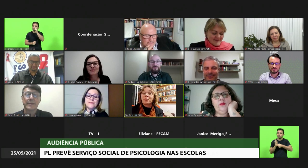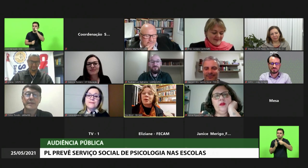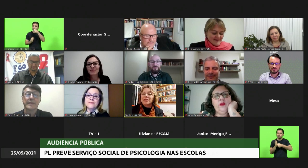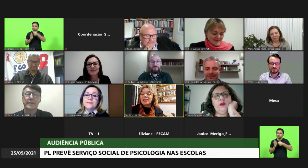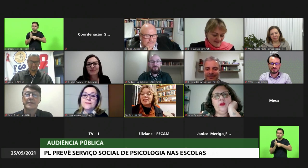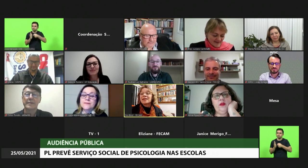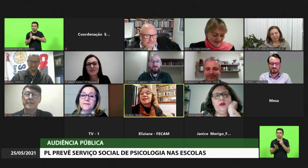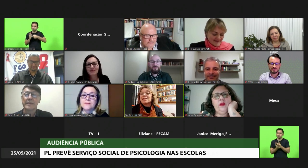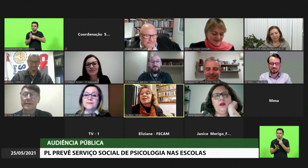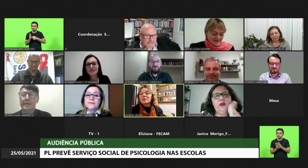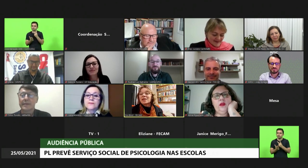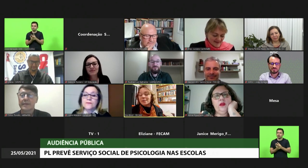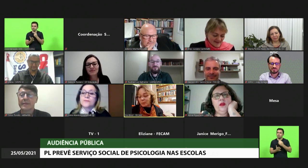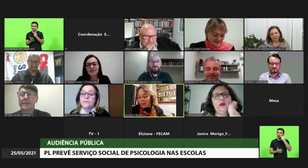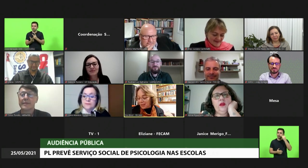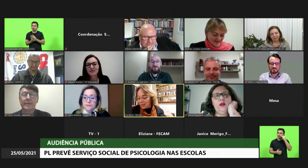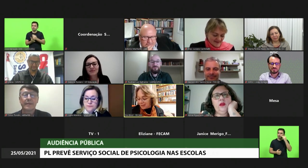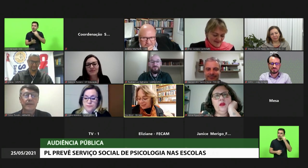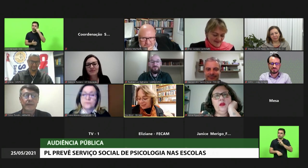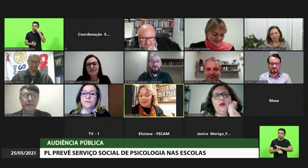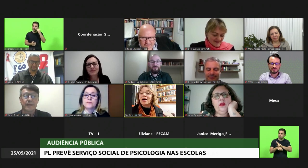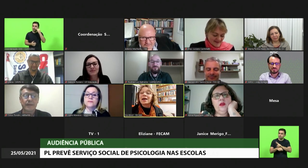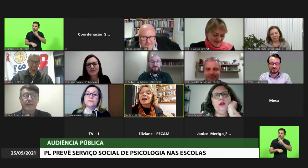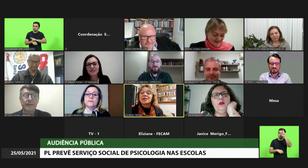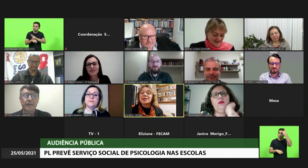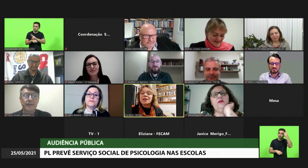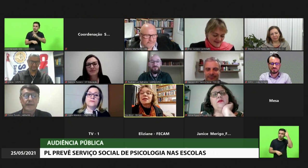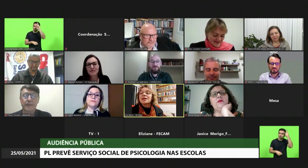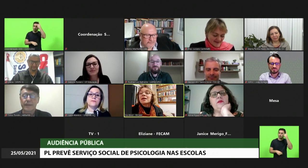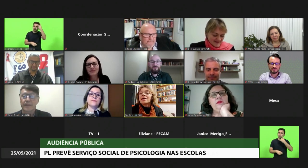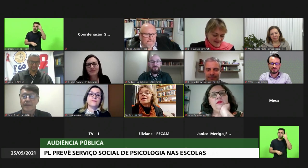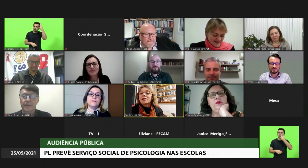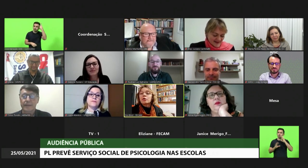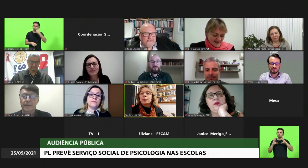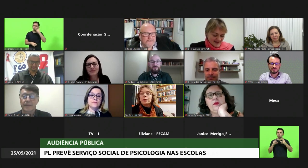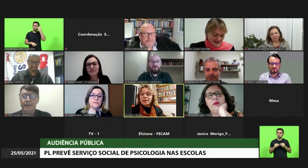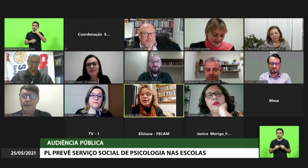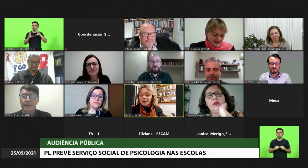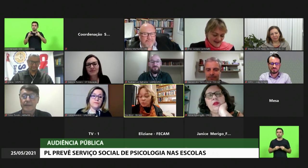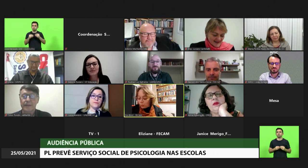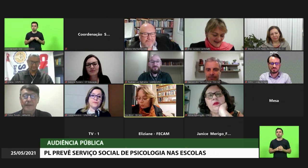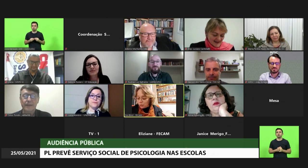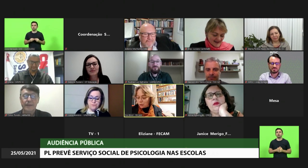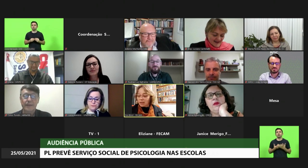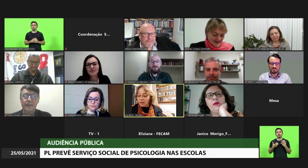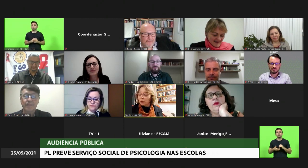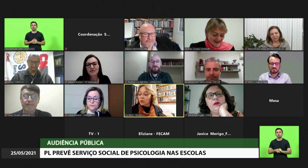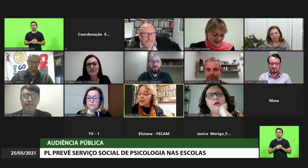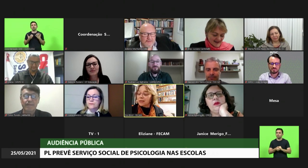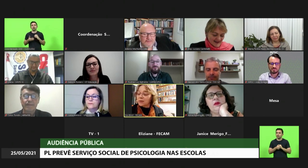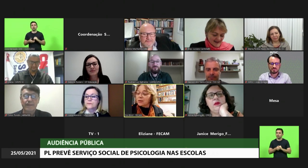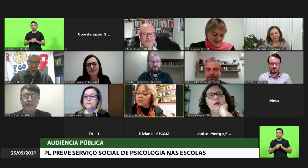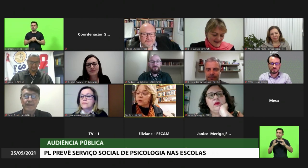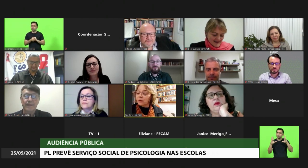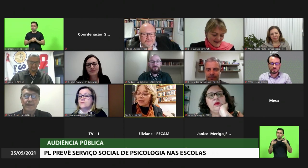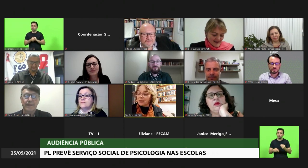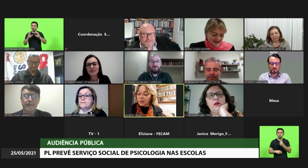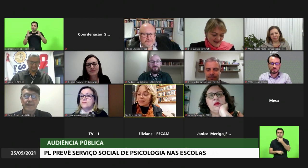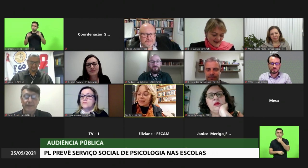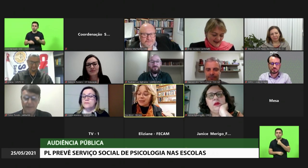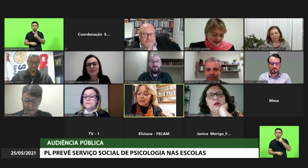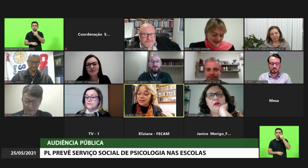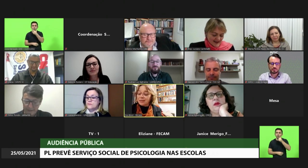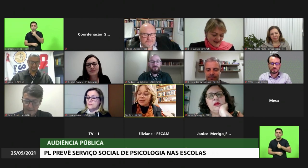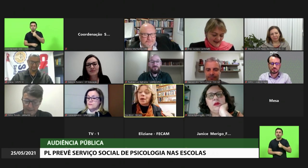Marlene, em nome da Paulinha, em nome das deputadas demais também, quero cumprimentar a todos e a todas as